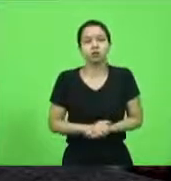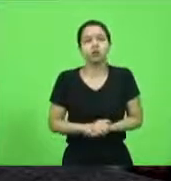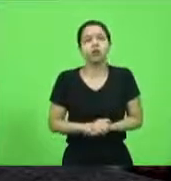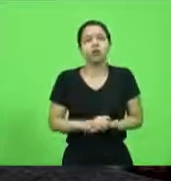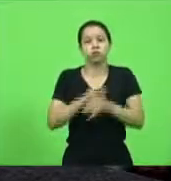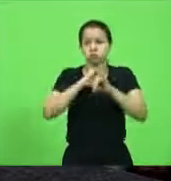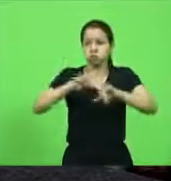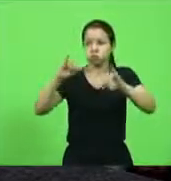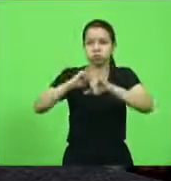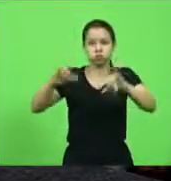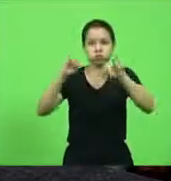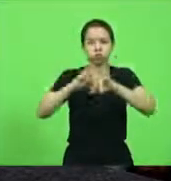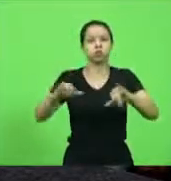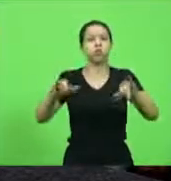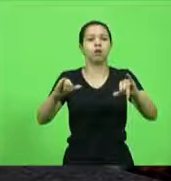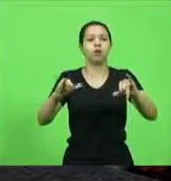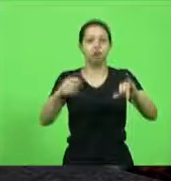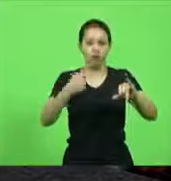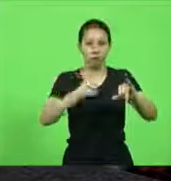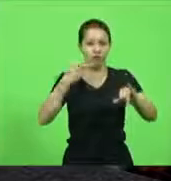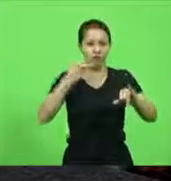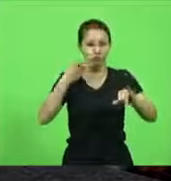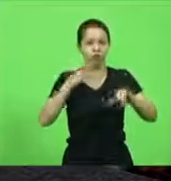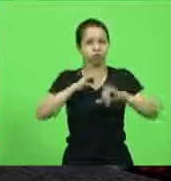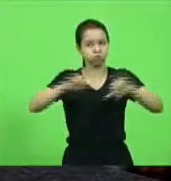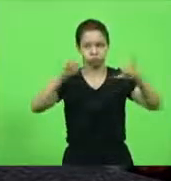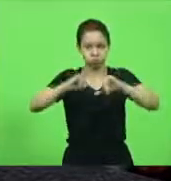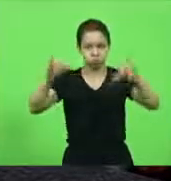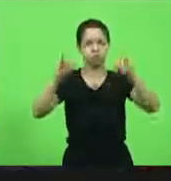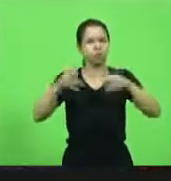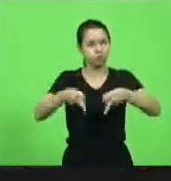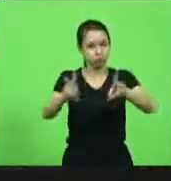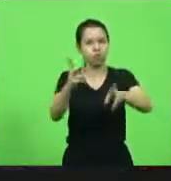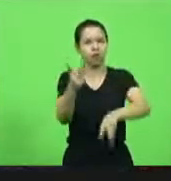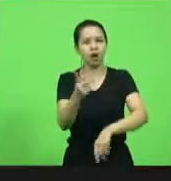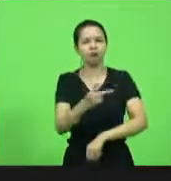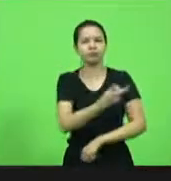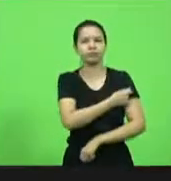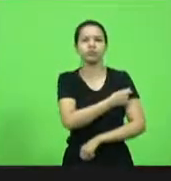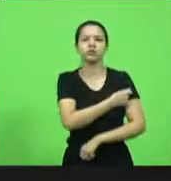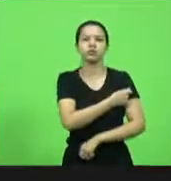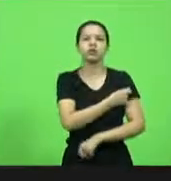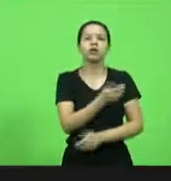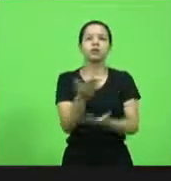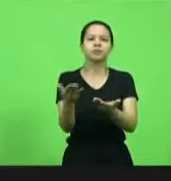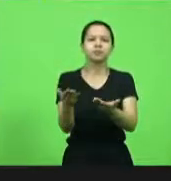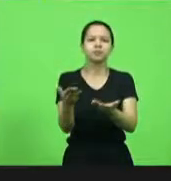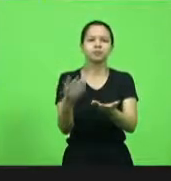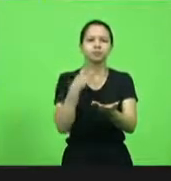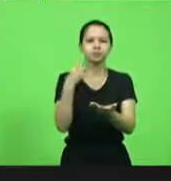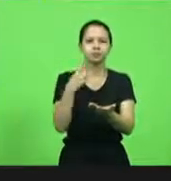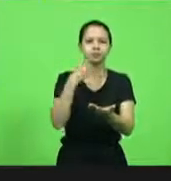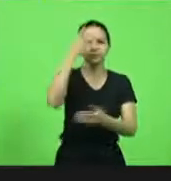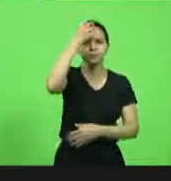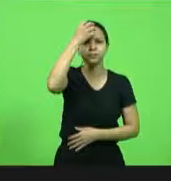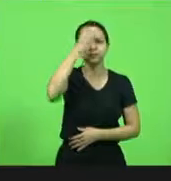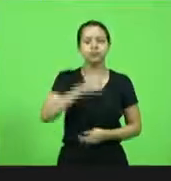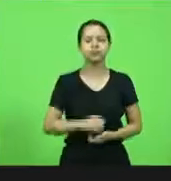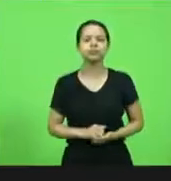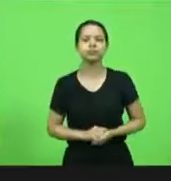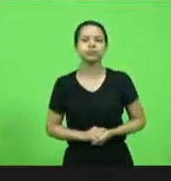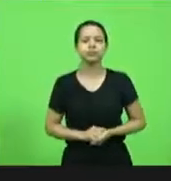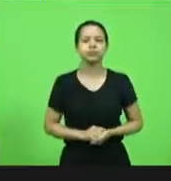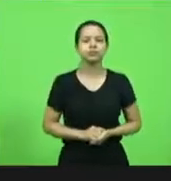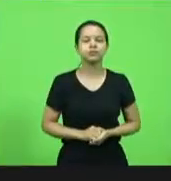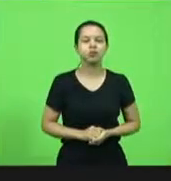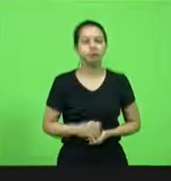repercussão para poder continuar essas campanhas. Pois não, concedo a parte. Deputado Ismael falando aqui,